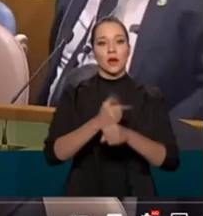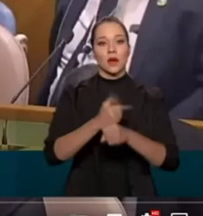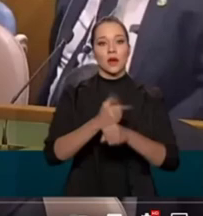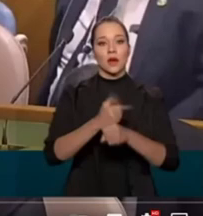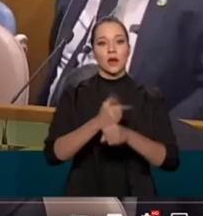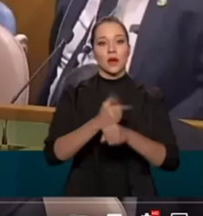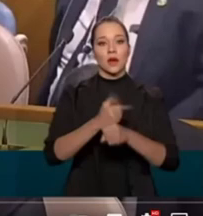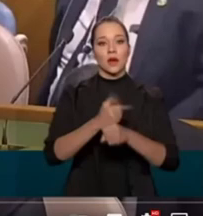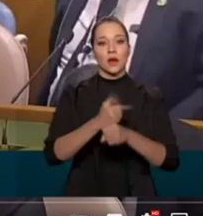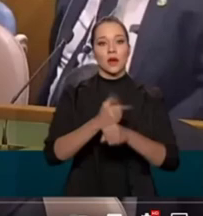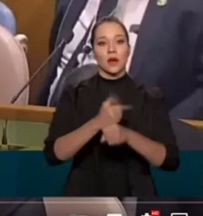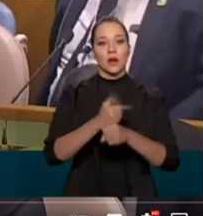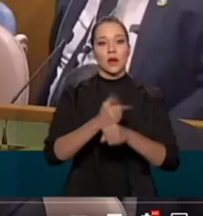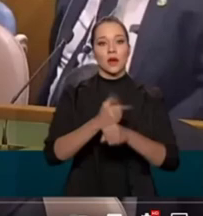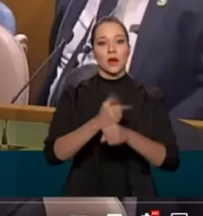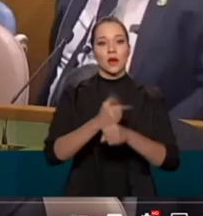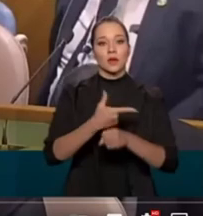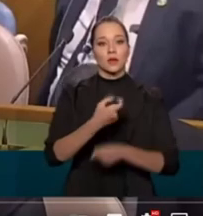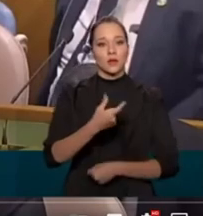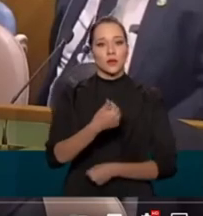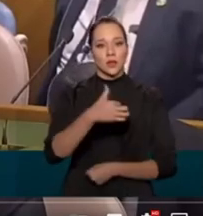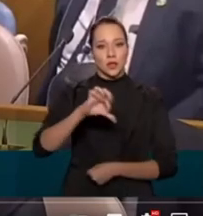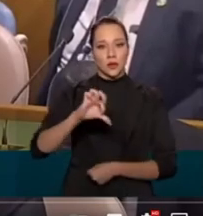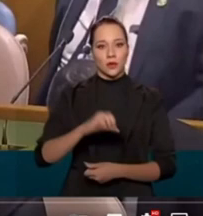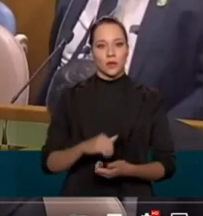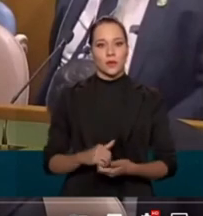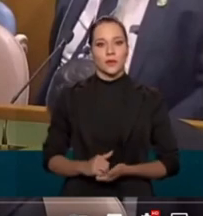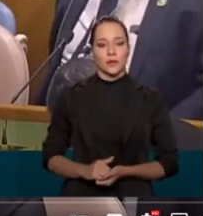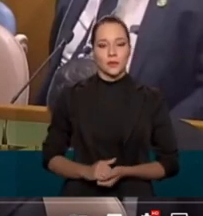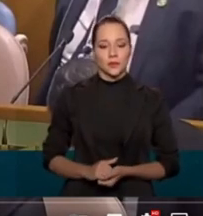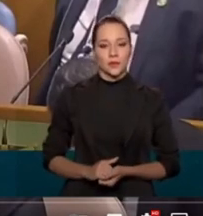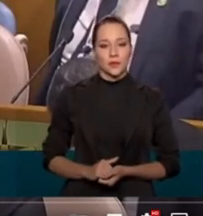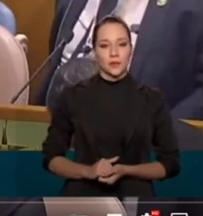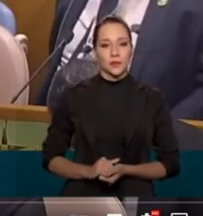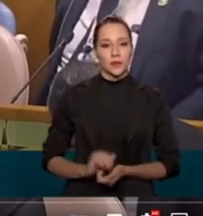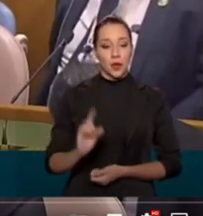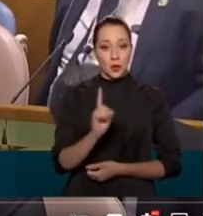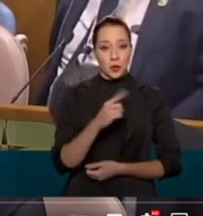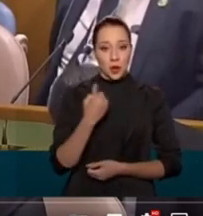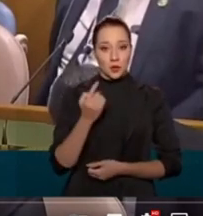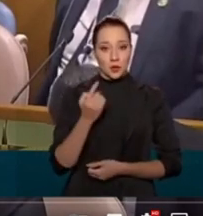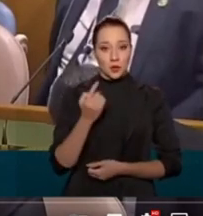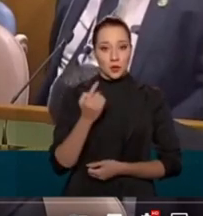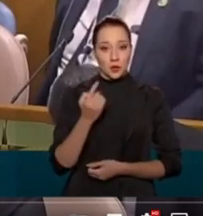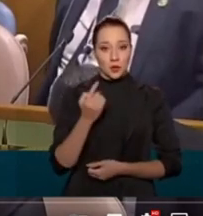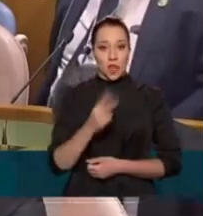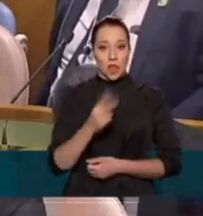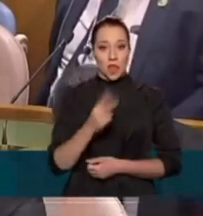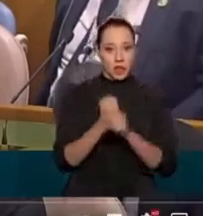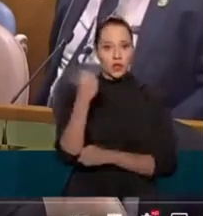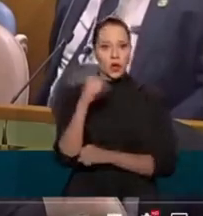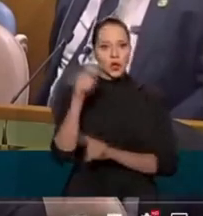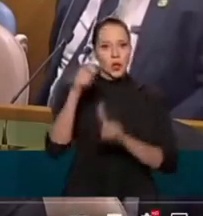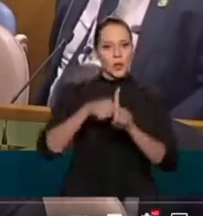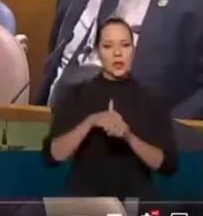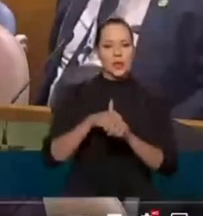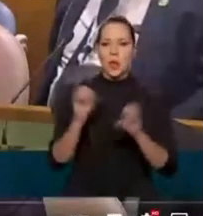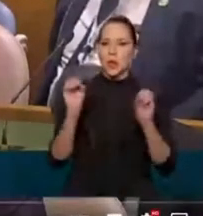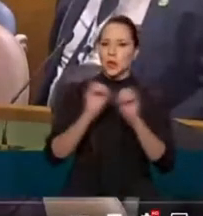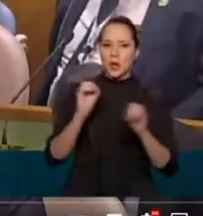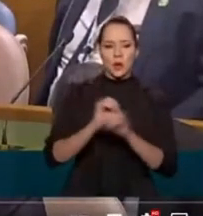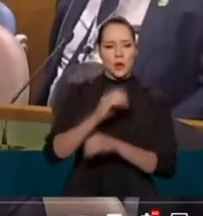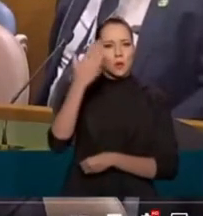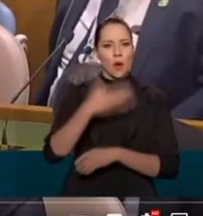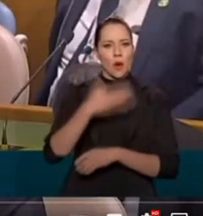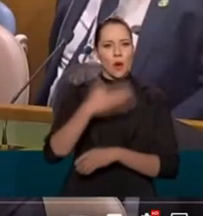vê essa mudança positiva dessa forma nós estamos há 2 anos e 8 meses sem qualquer caso